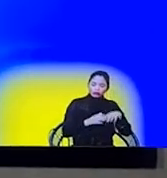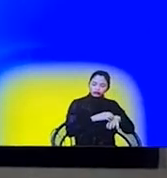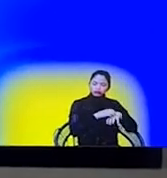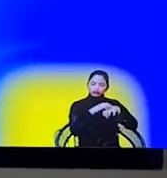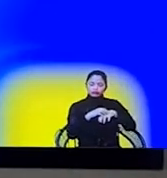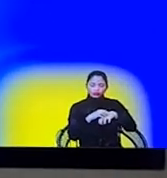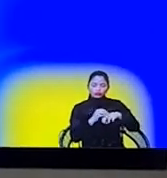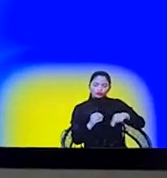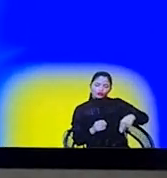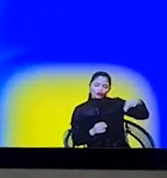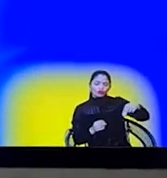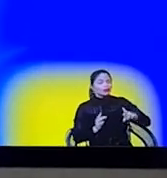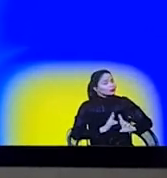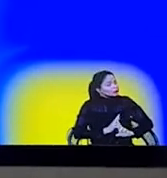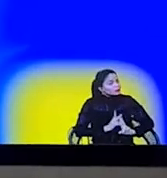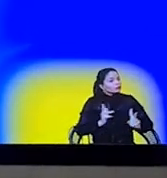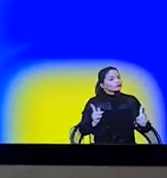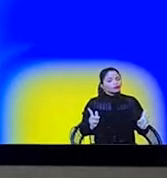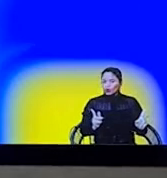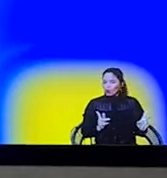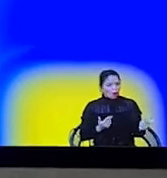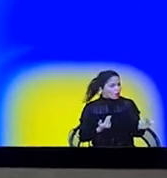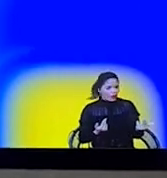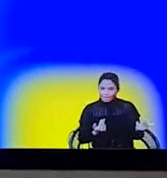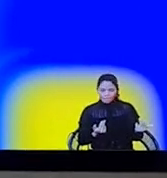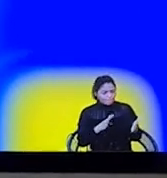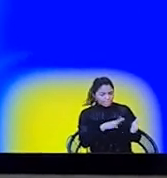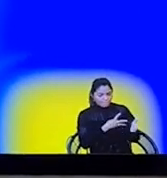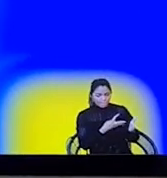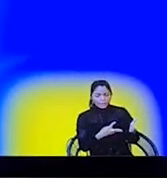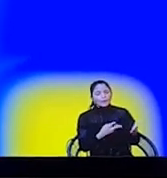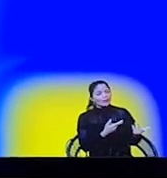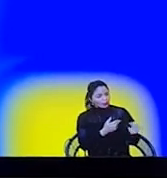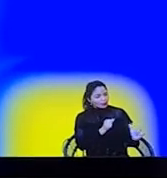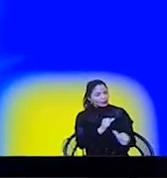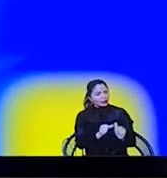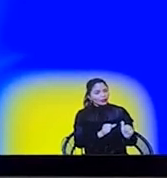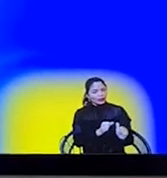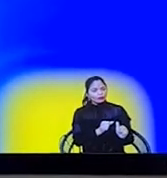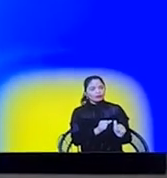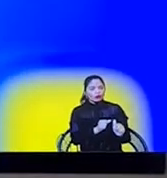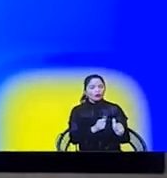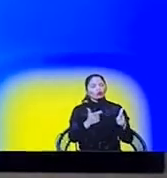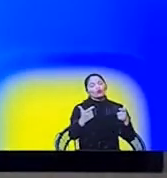relação diferente, não é a mesma coisa. Então a tabela de coparticipação também vai levar em conta a